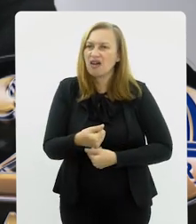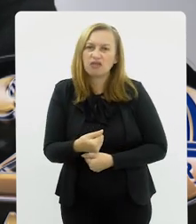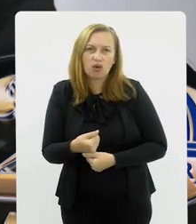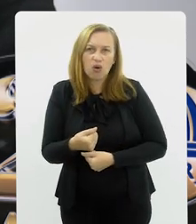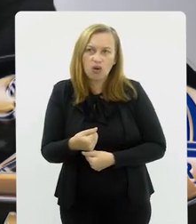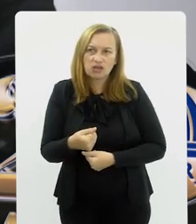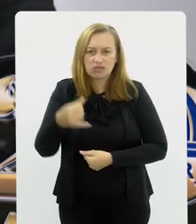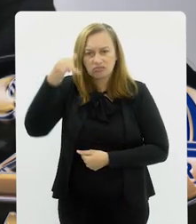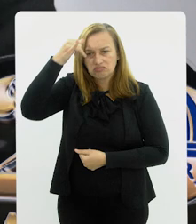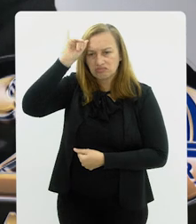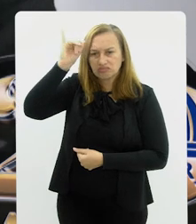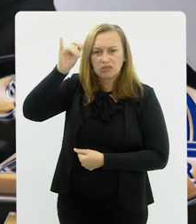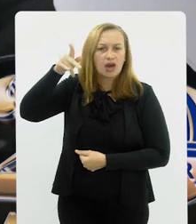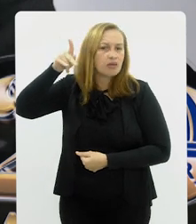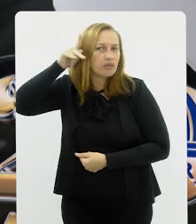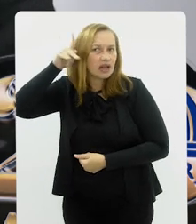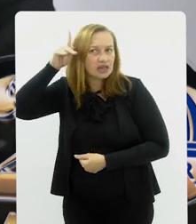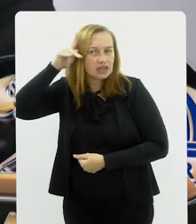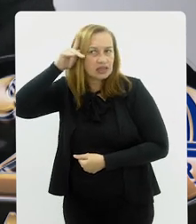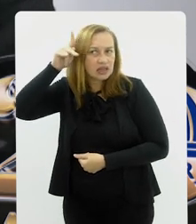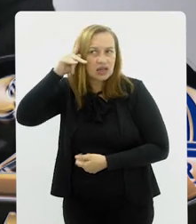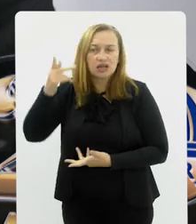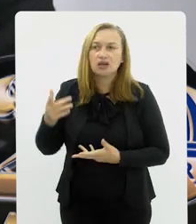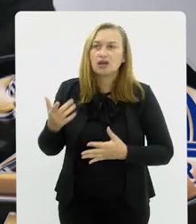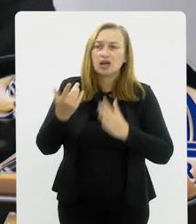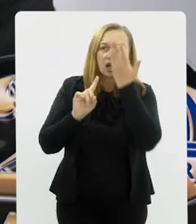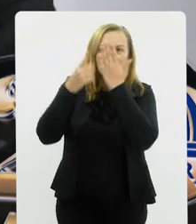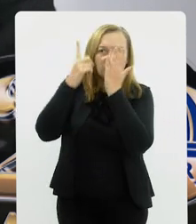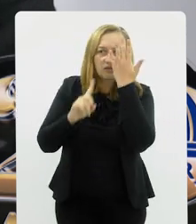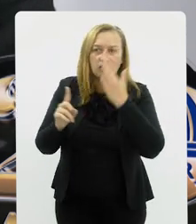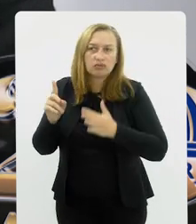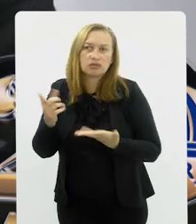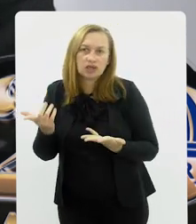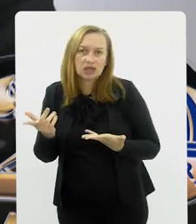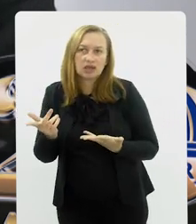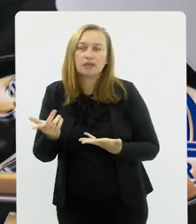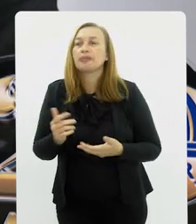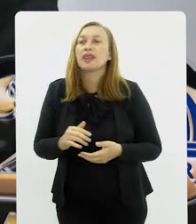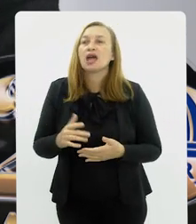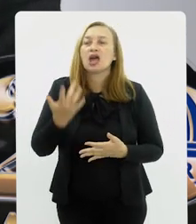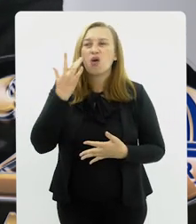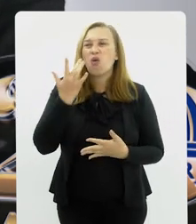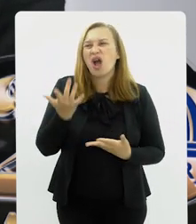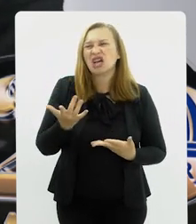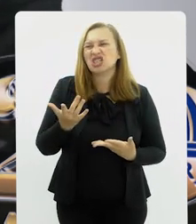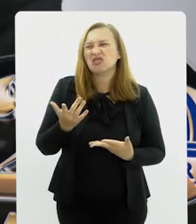obra de Parintins. Já trabalhei com grandes nomes no Carnaval de São Paulo, né? Então acho que fica talvez meio